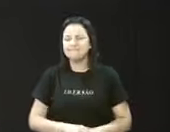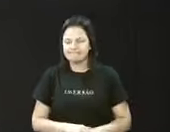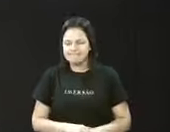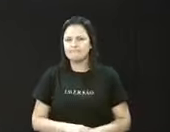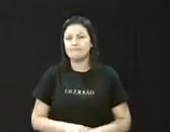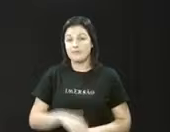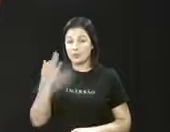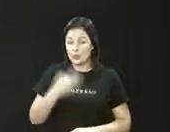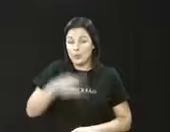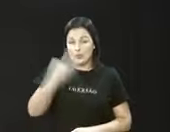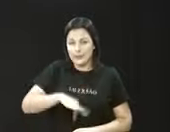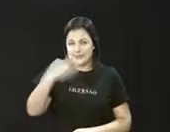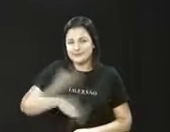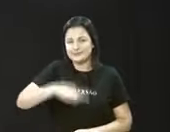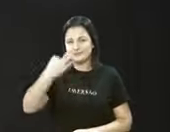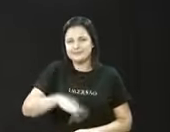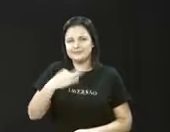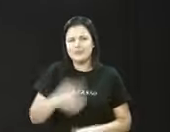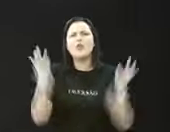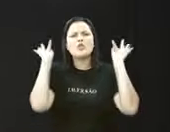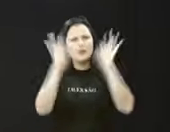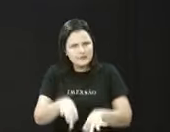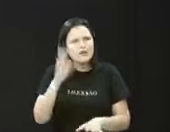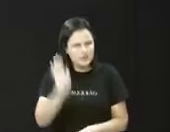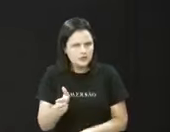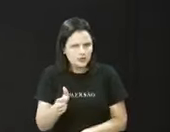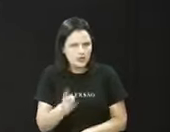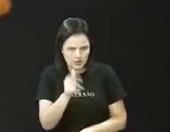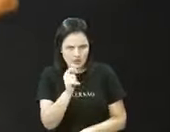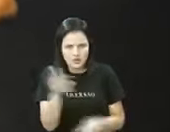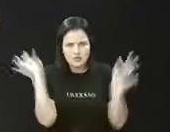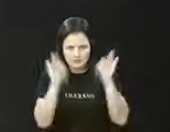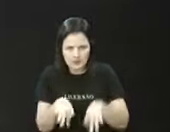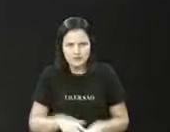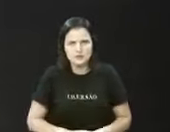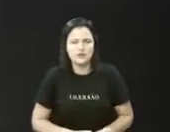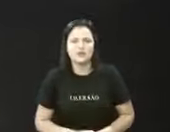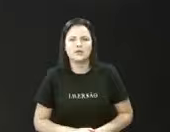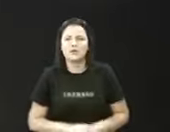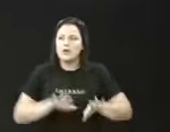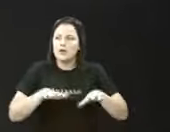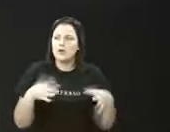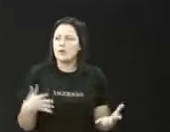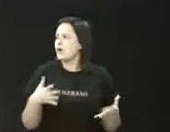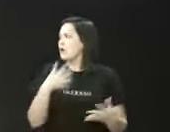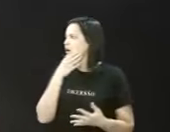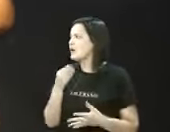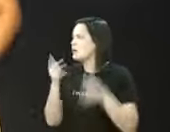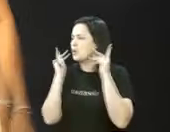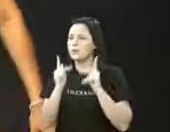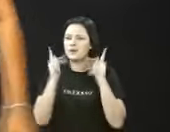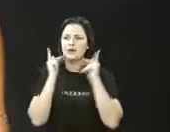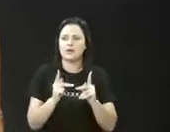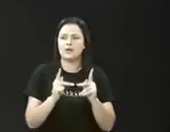E sabe qual? Eu estou encerrando agora. Vou ensinar para vocês o que o pessoal lá da igreja faz, tá? Quando o pregador vai encerrar a mensagem,